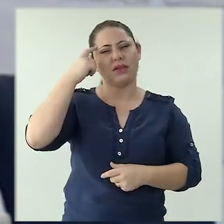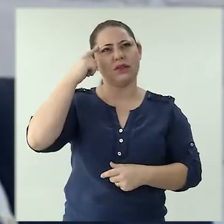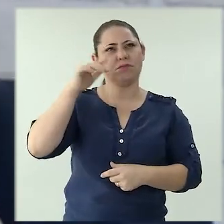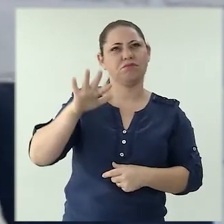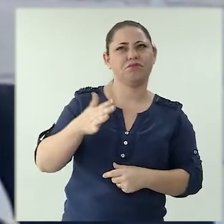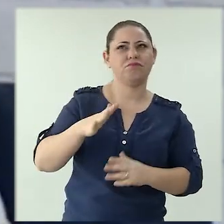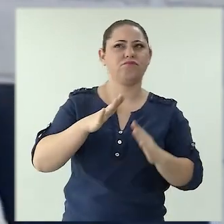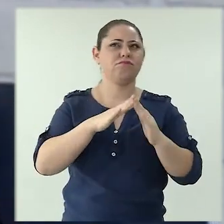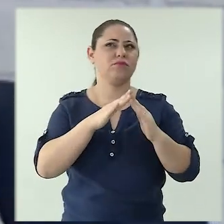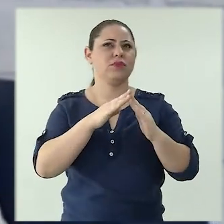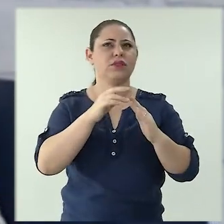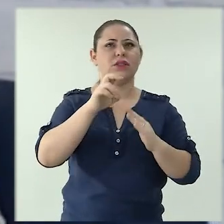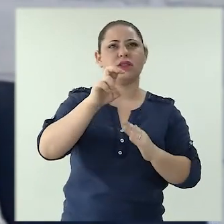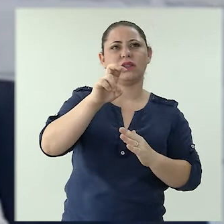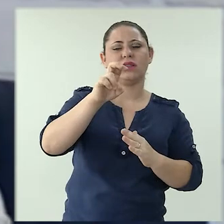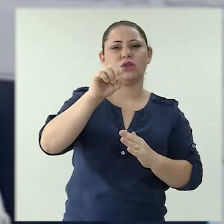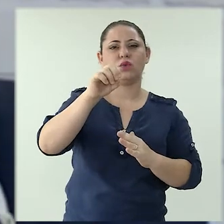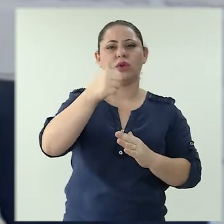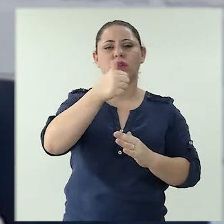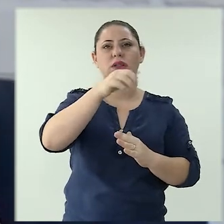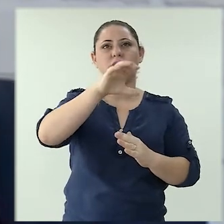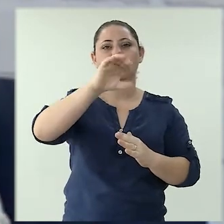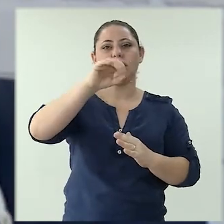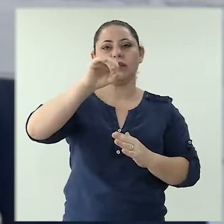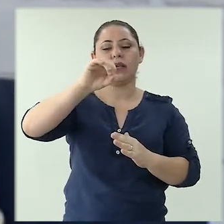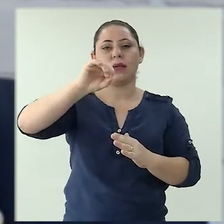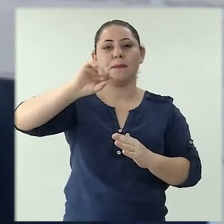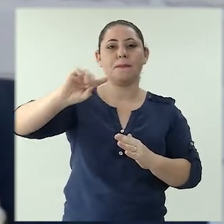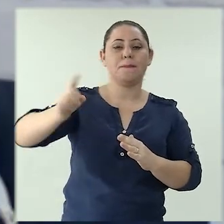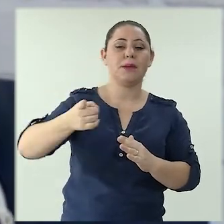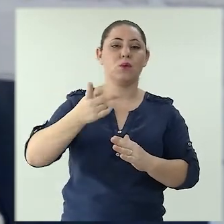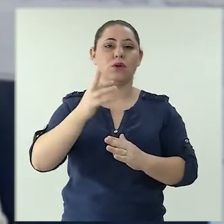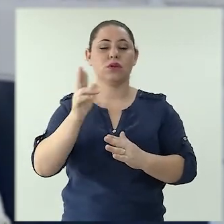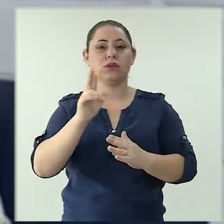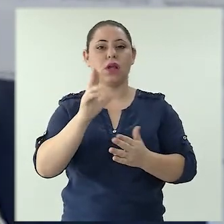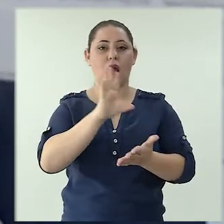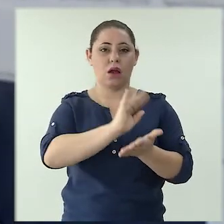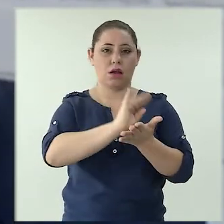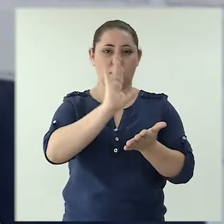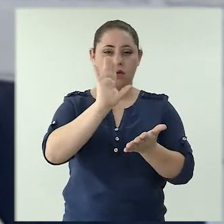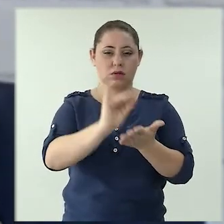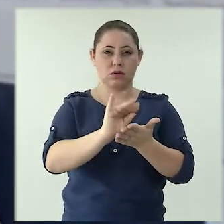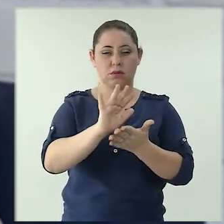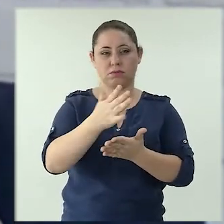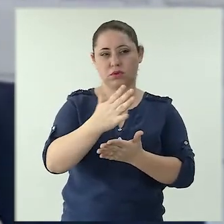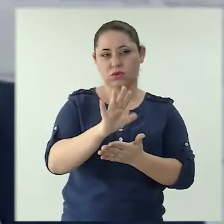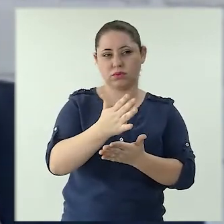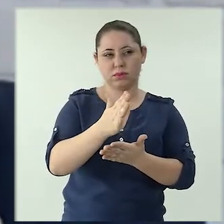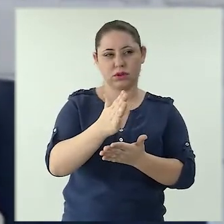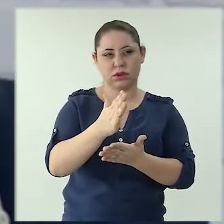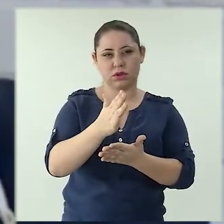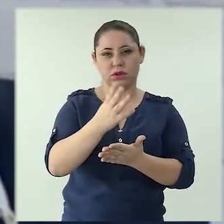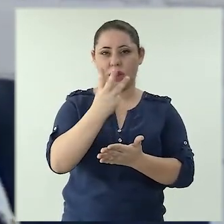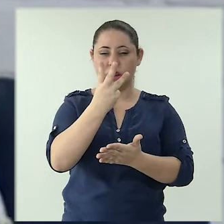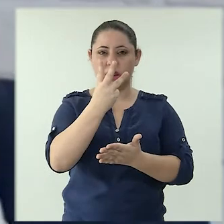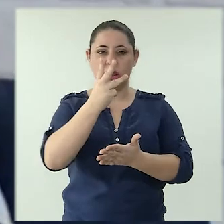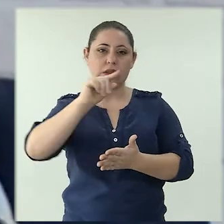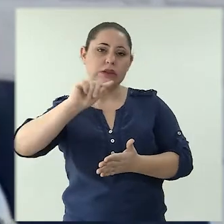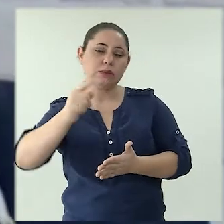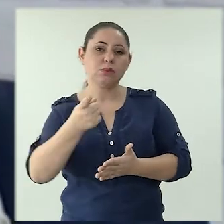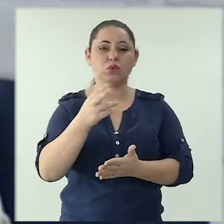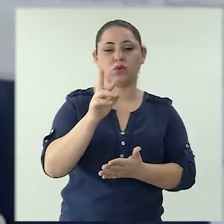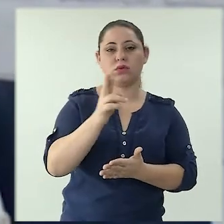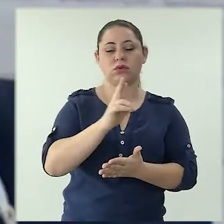um imóvel entre 50 e 100 mil reais. Uma ata notarial estaria aí hoje em torno de 3